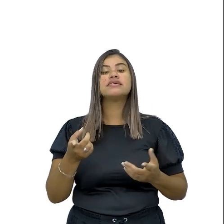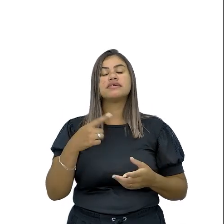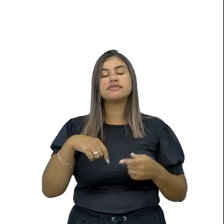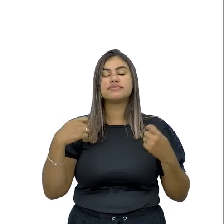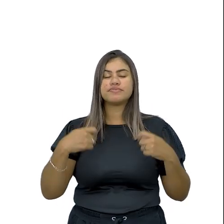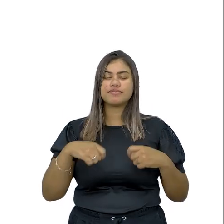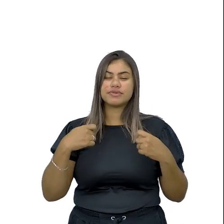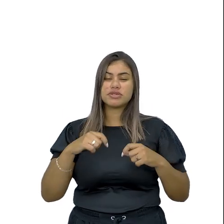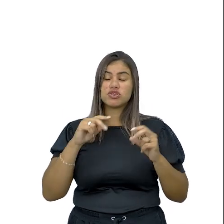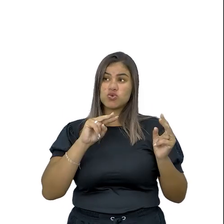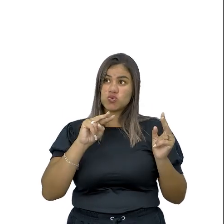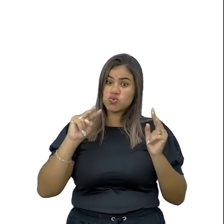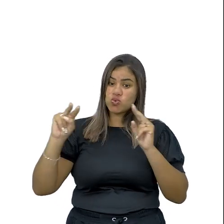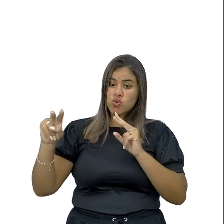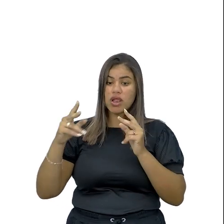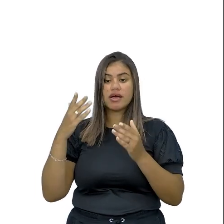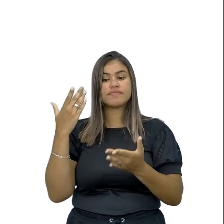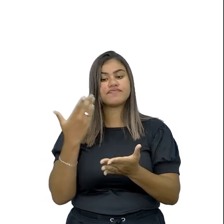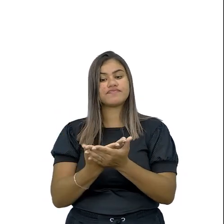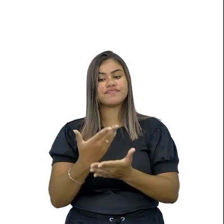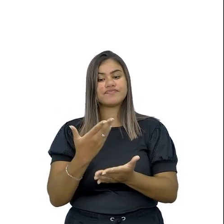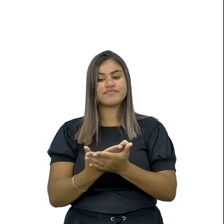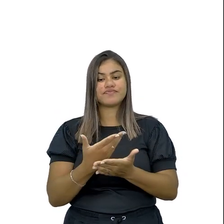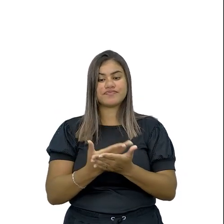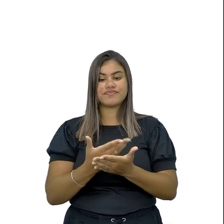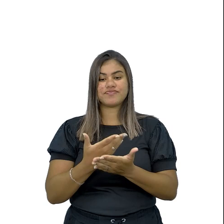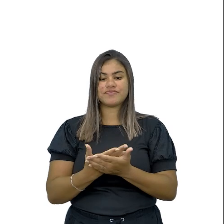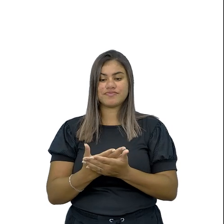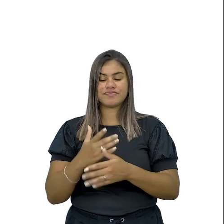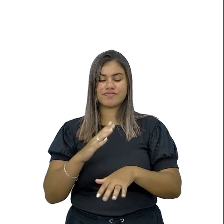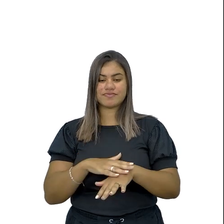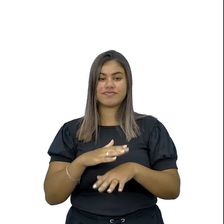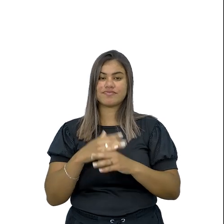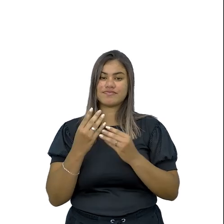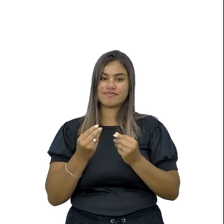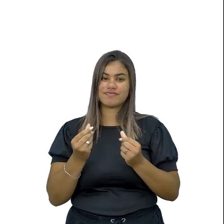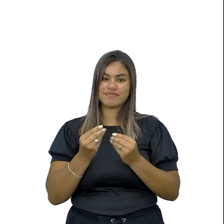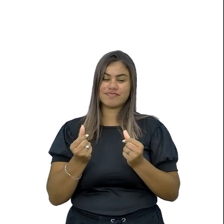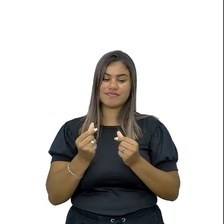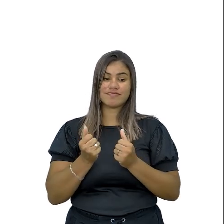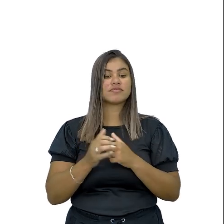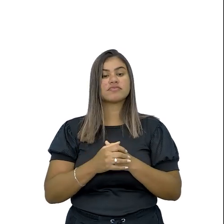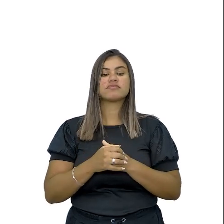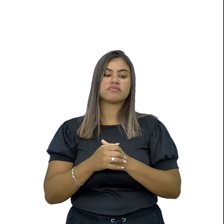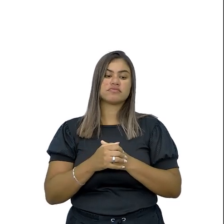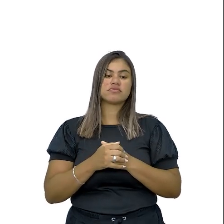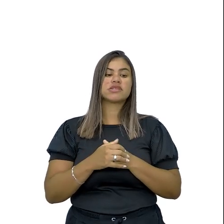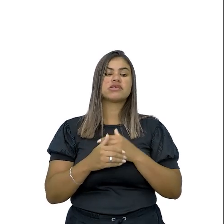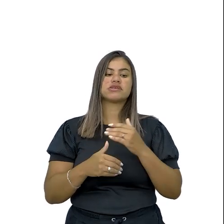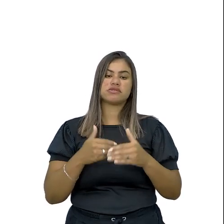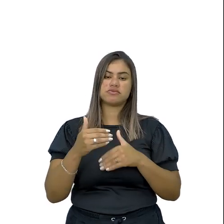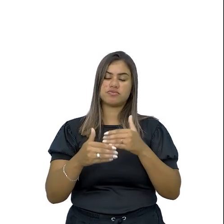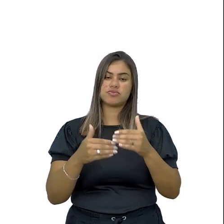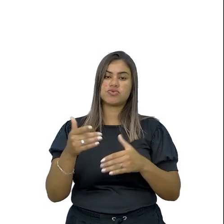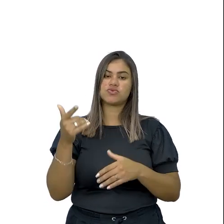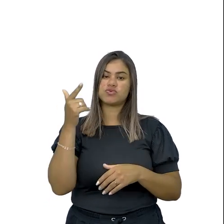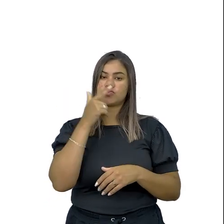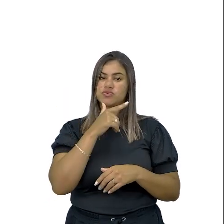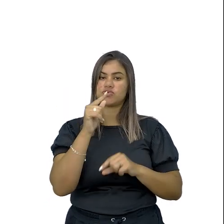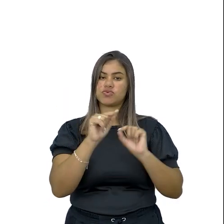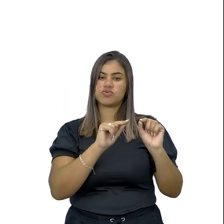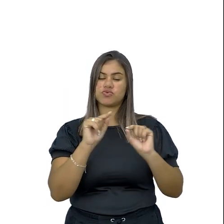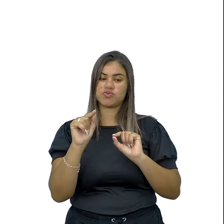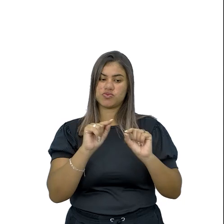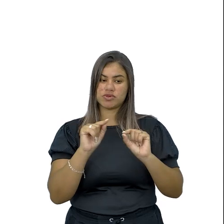muitas vezes é ter olhos para isso, é ter sensibilidade para isso, é ter formação para isso, e a partir disso, então, dar encaminhamento e